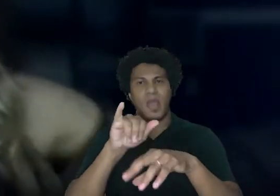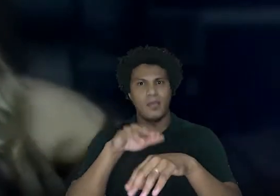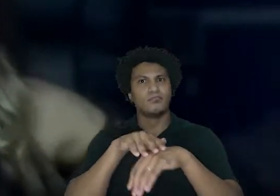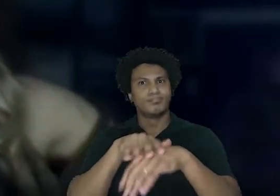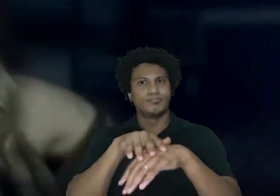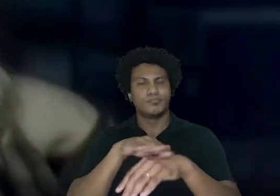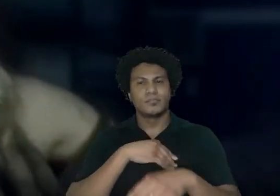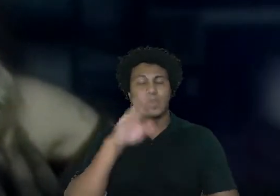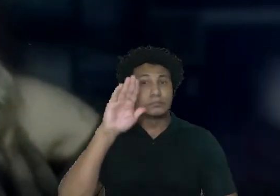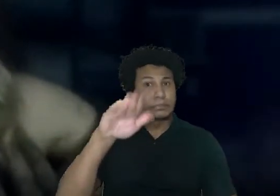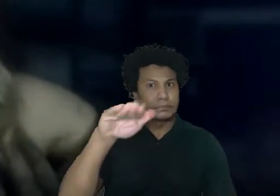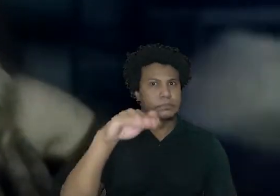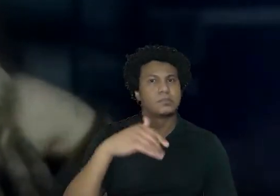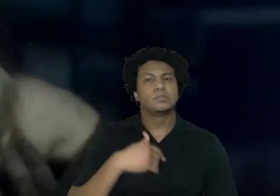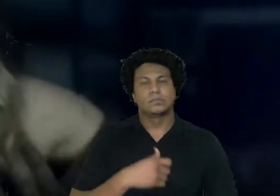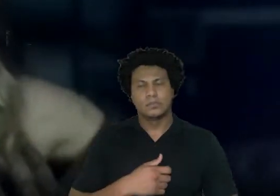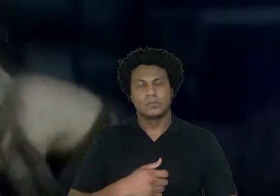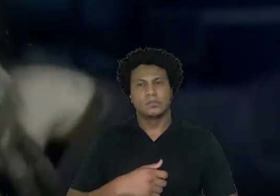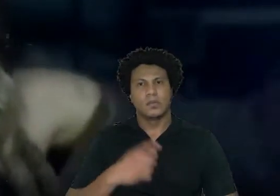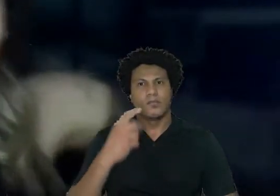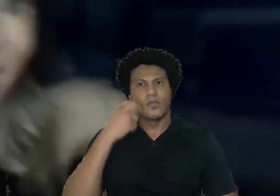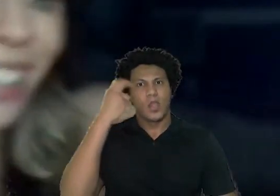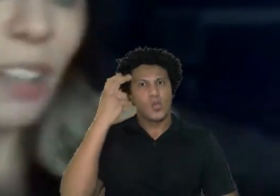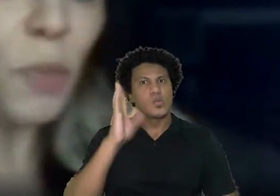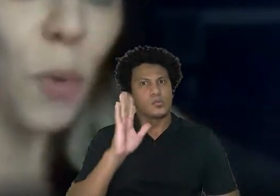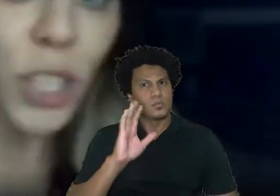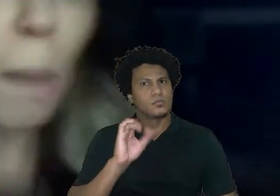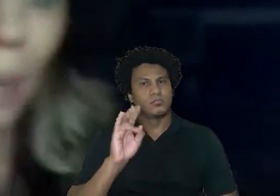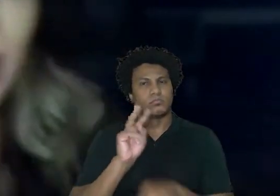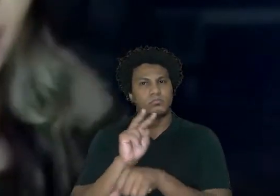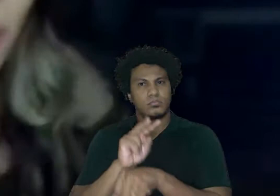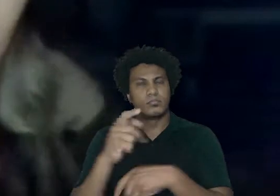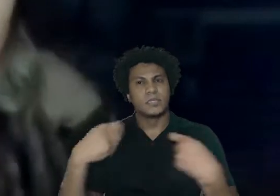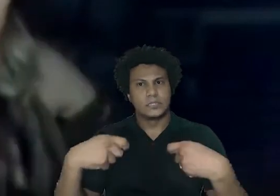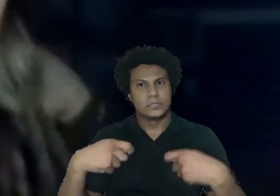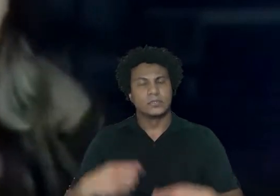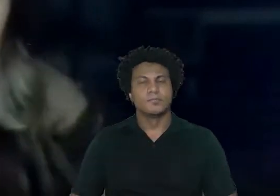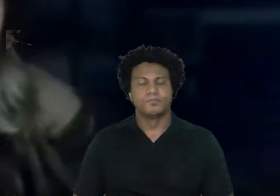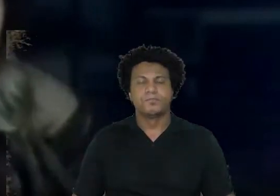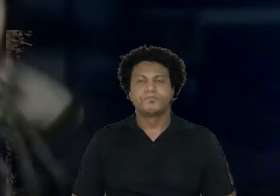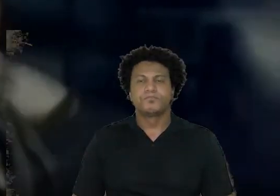de trabalhar a audiodescrição sem consultoria. Eu queria deixar isso aqui uma chamada de atenção mesmo.